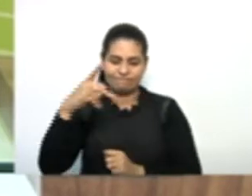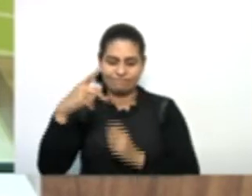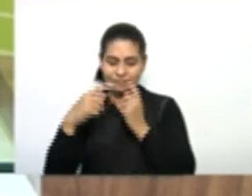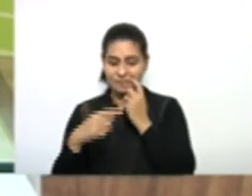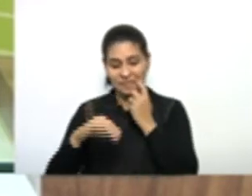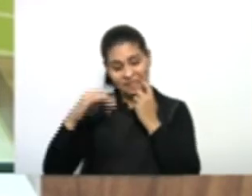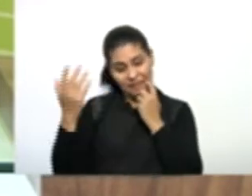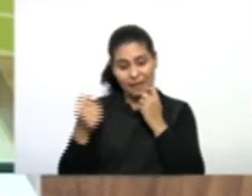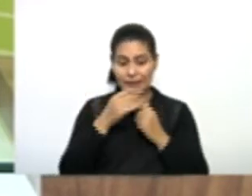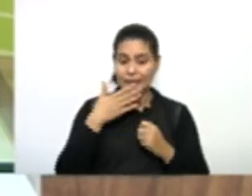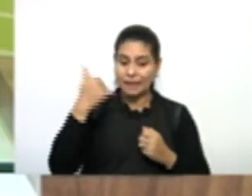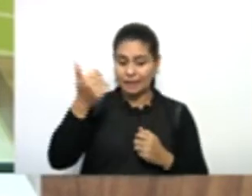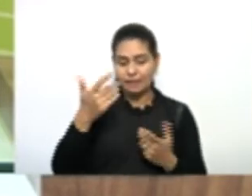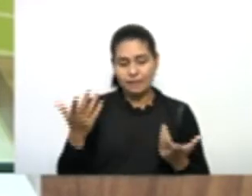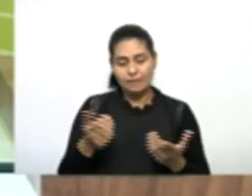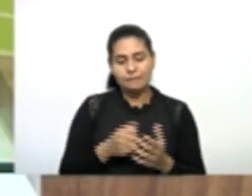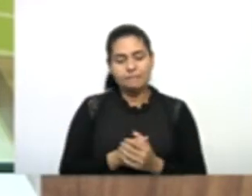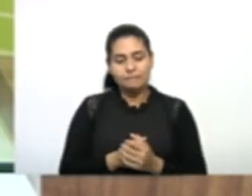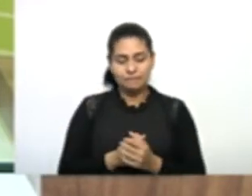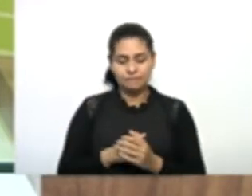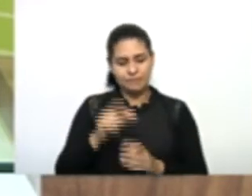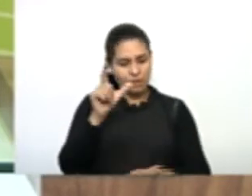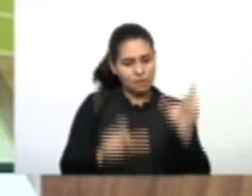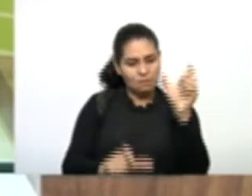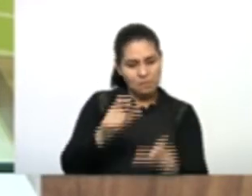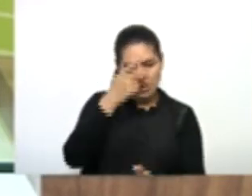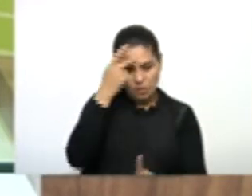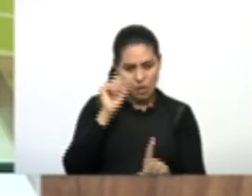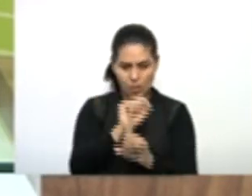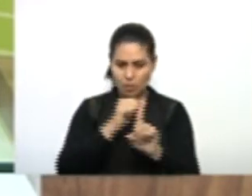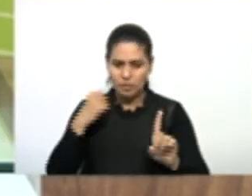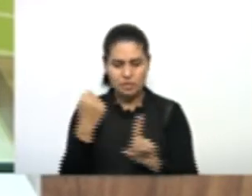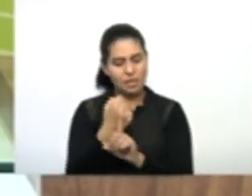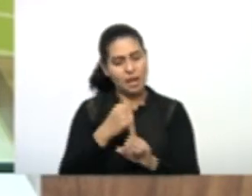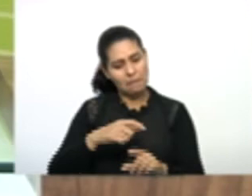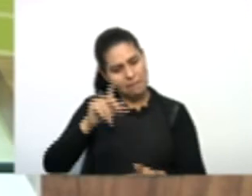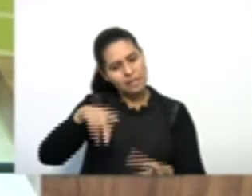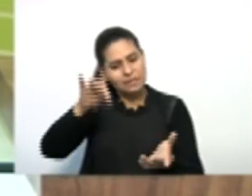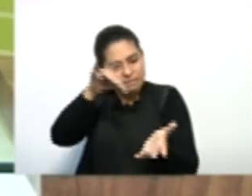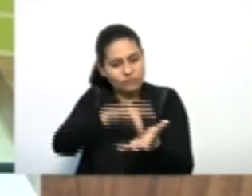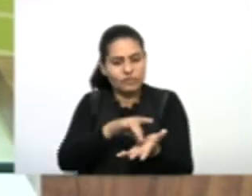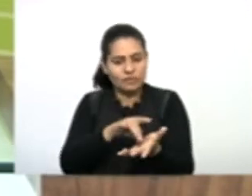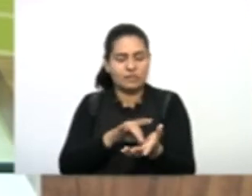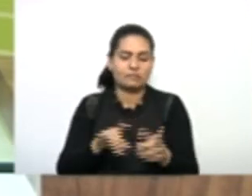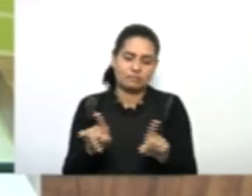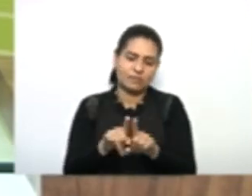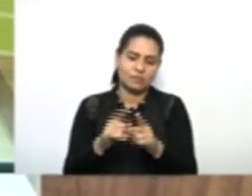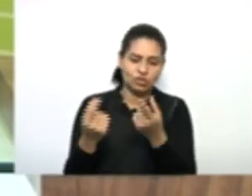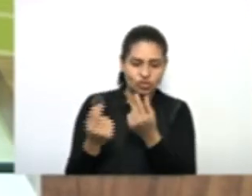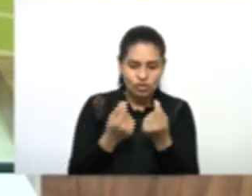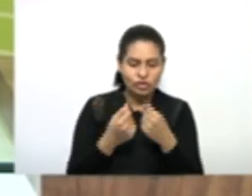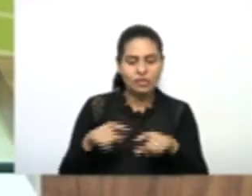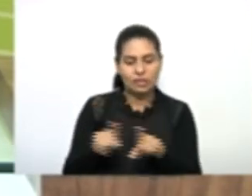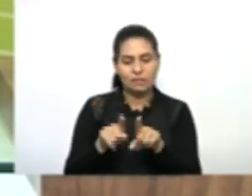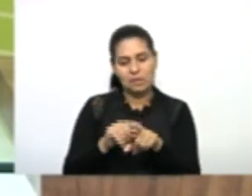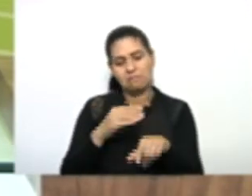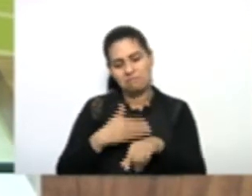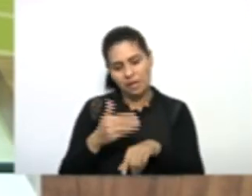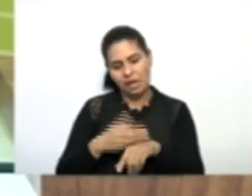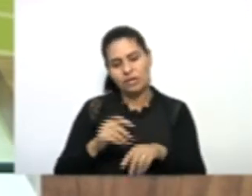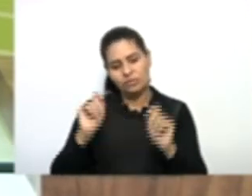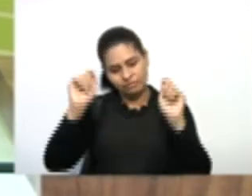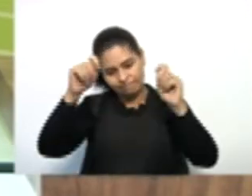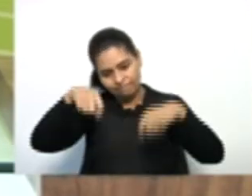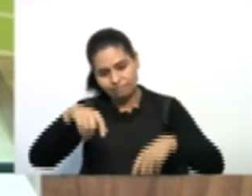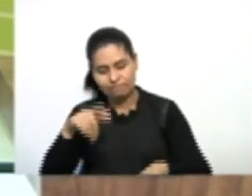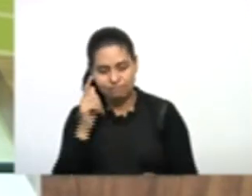Então, não só em termos humanitários, sociais, mas mesmo em termos reais, econômicos e práticos, bem pragmáticos,